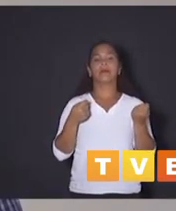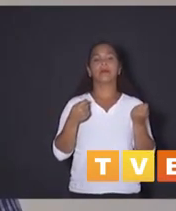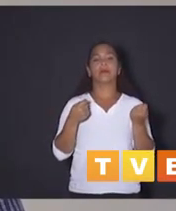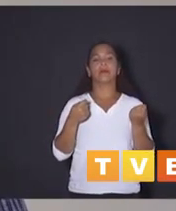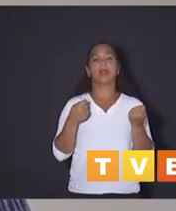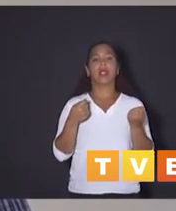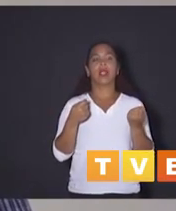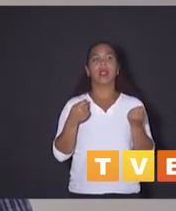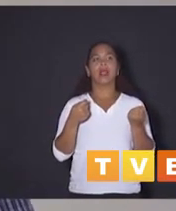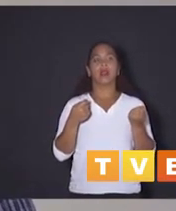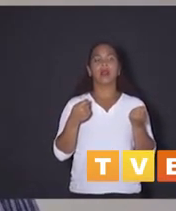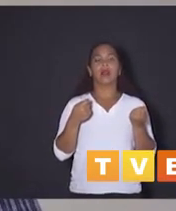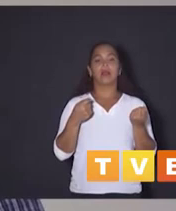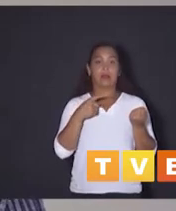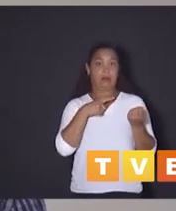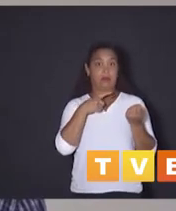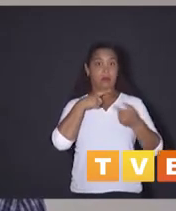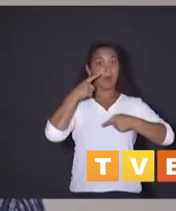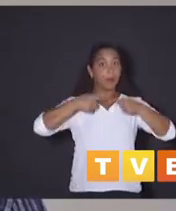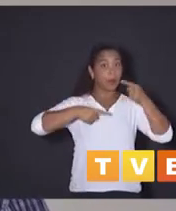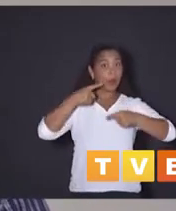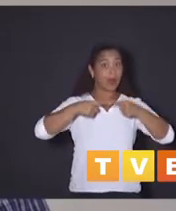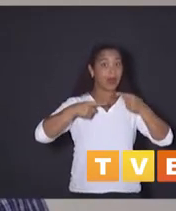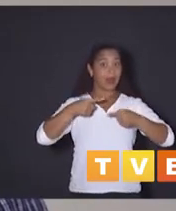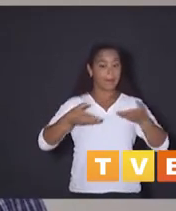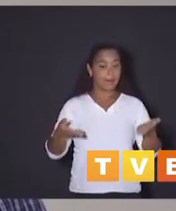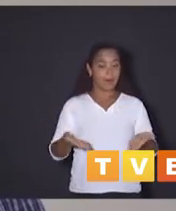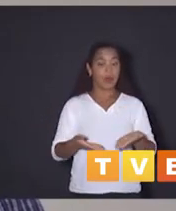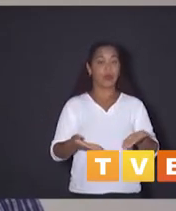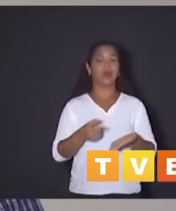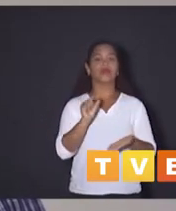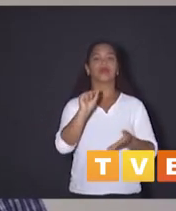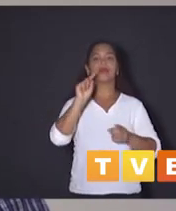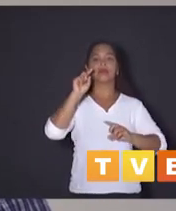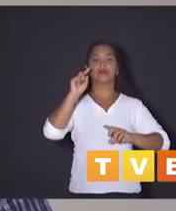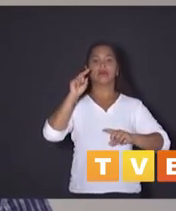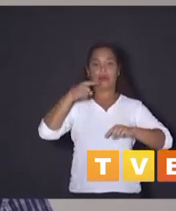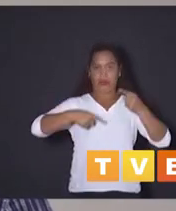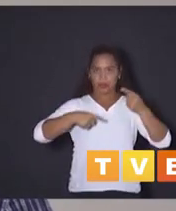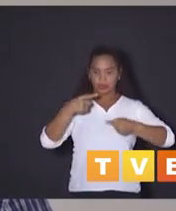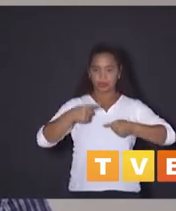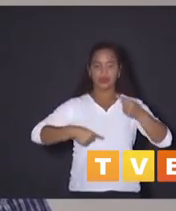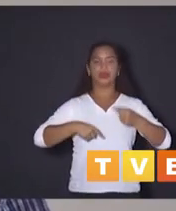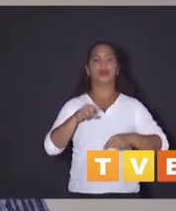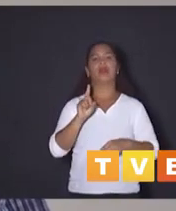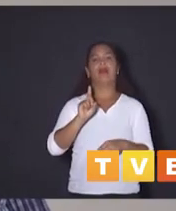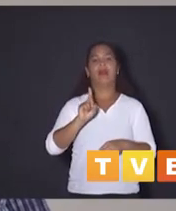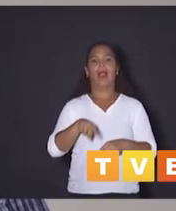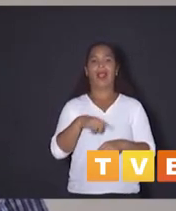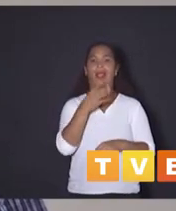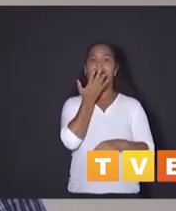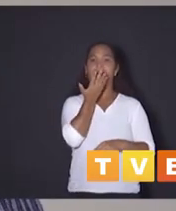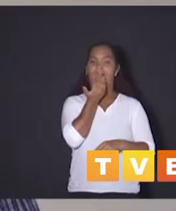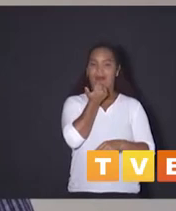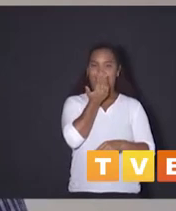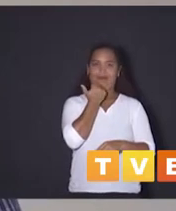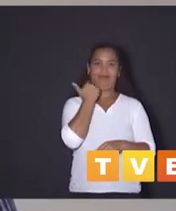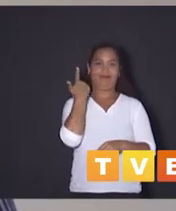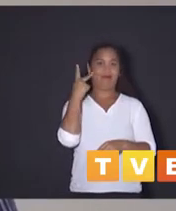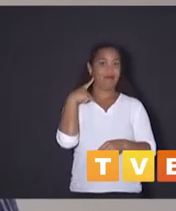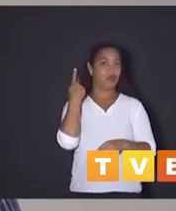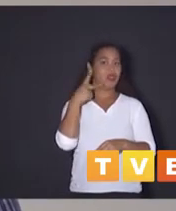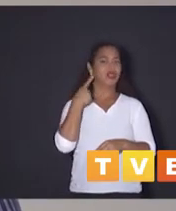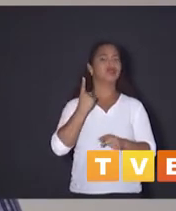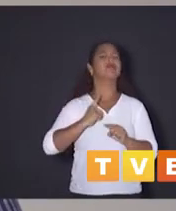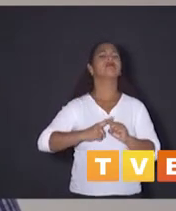uma polêmica por demais contemporânea é a discussão de que comer é um ato político no sentido de